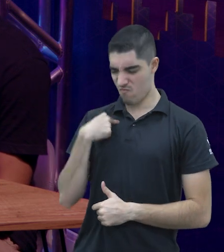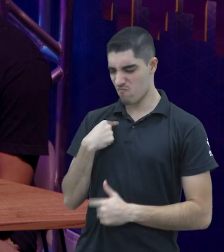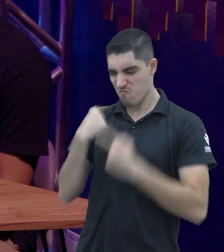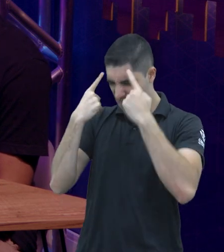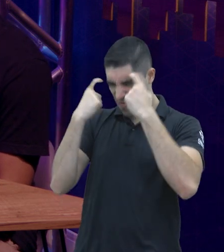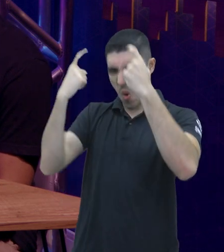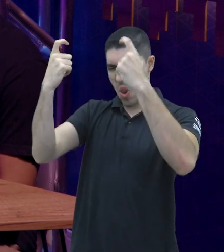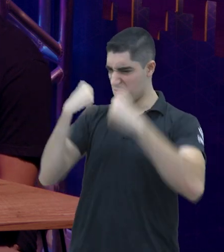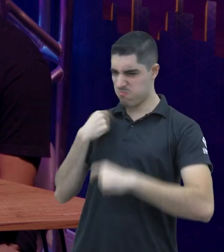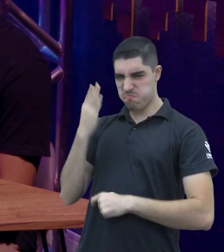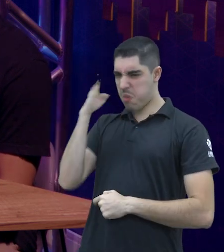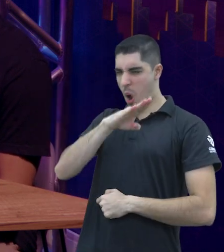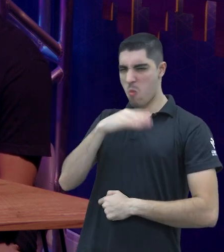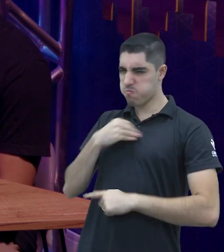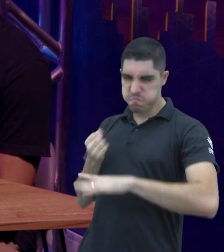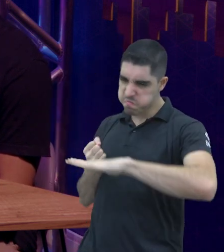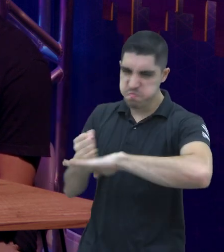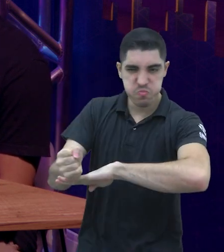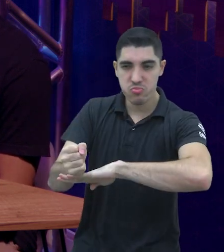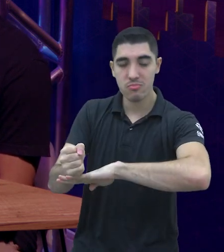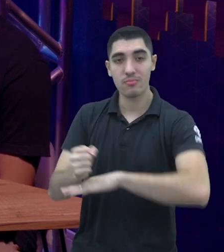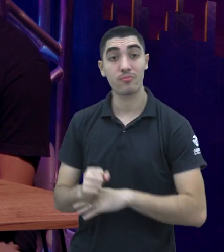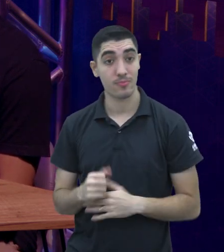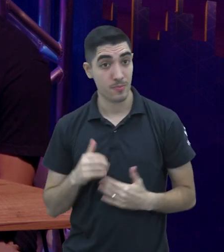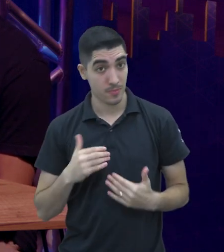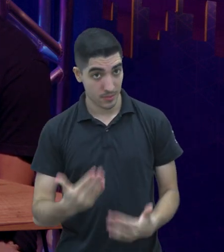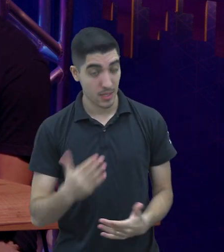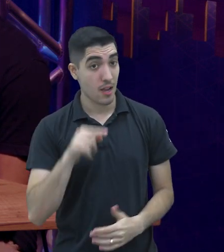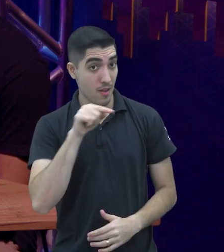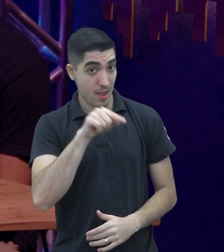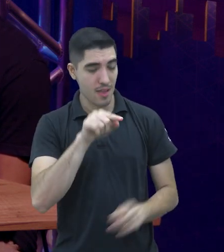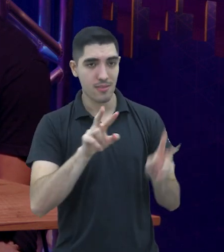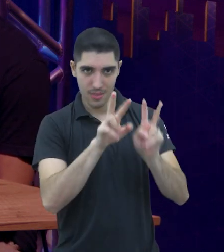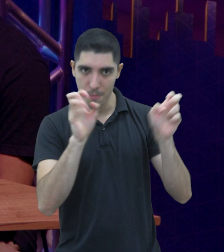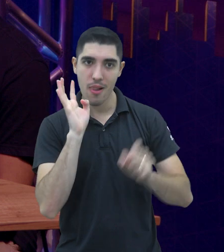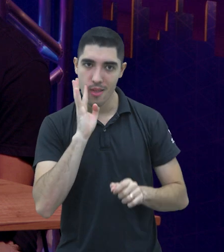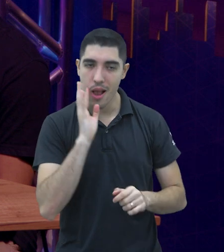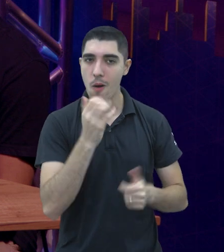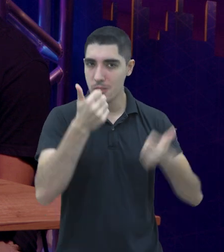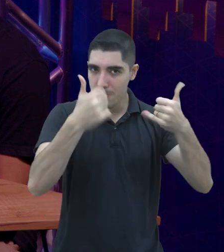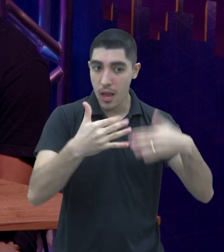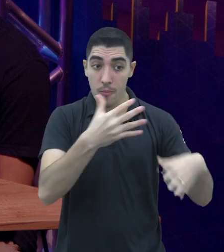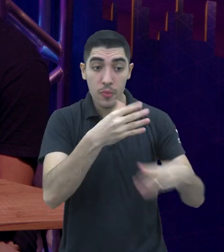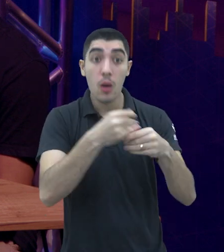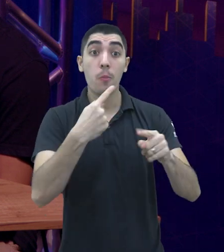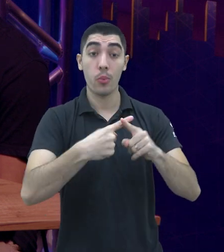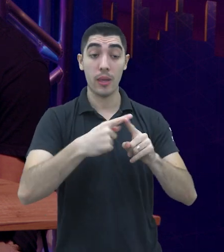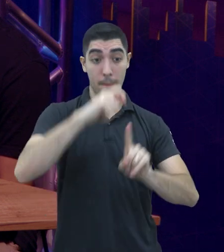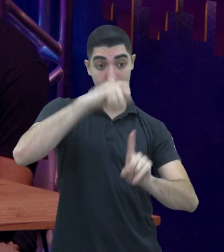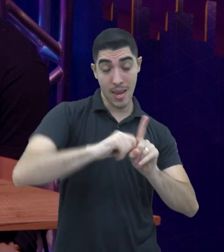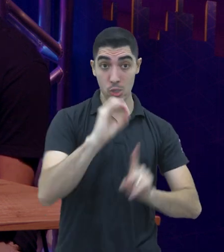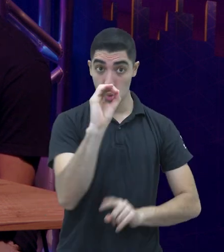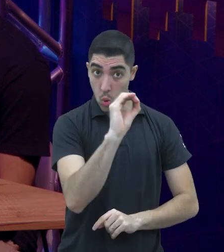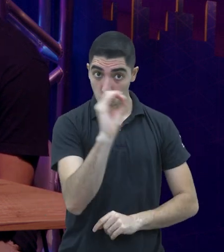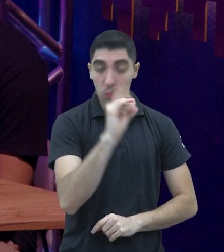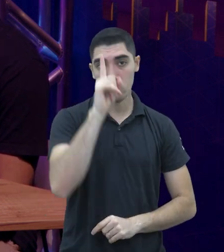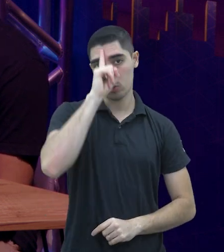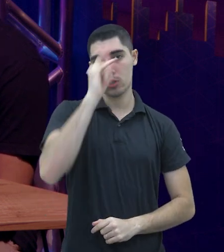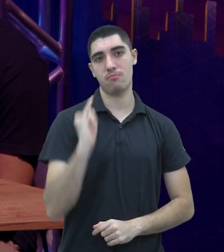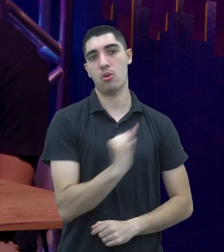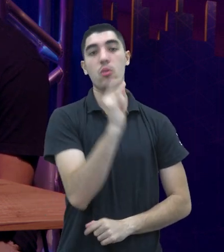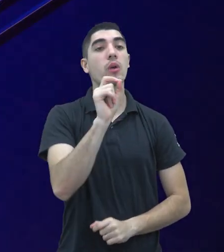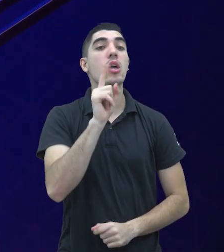também. Pois é. E é importante a gente falar sobre o assunto, né? Até pra gente pegar como gancho, né? No mês de outubro a gente tem uma data